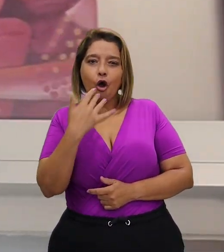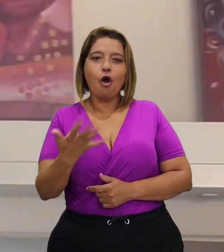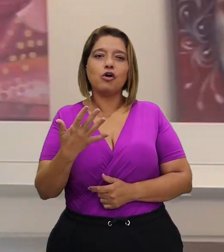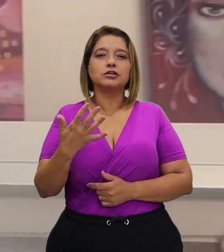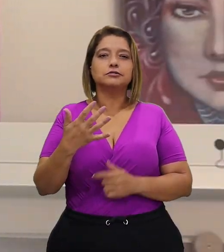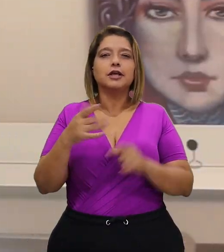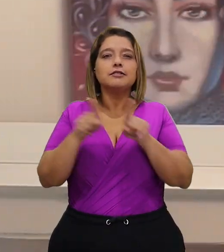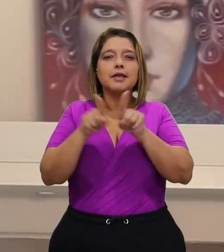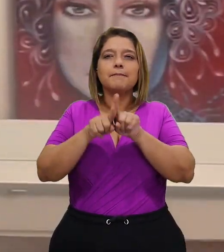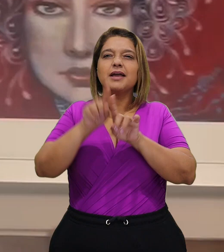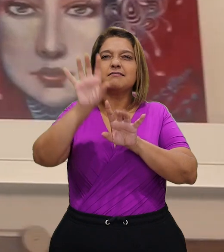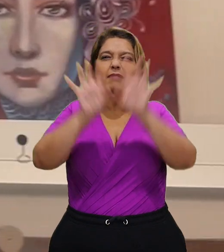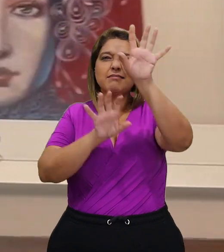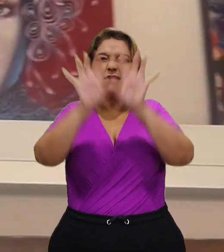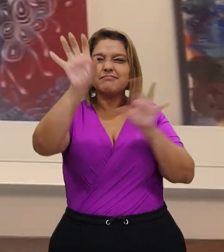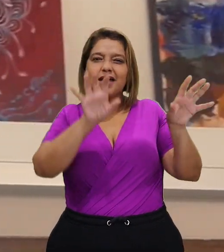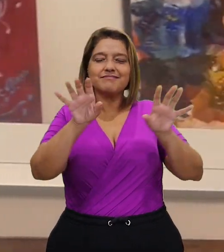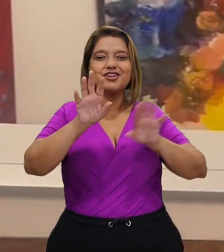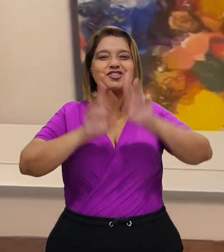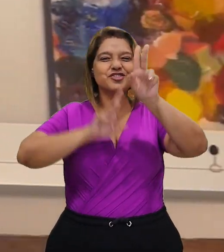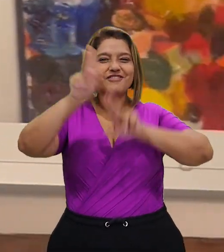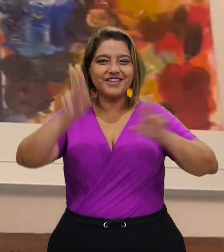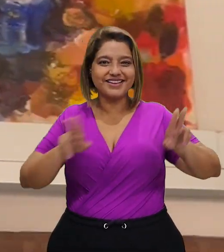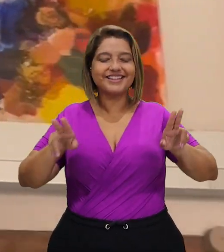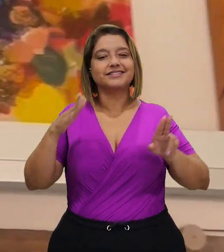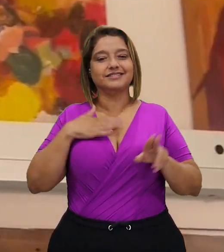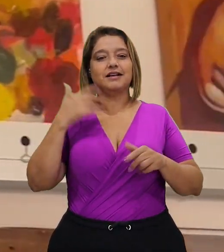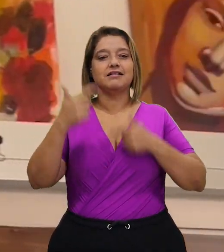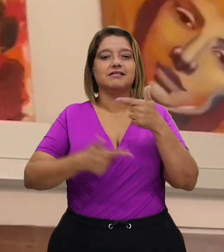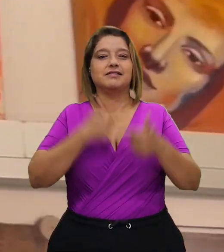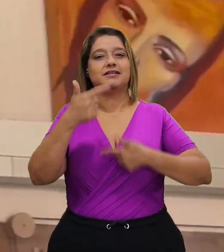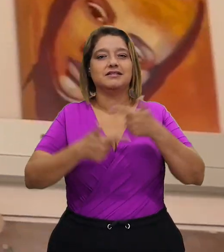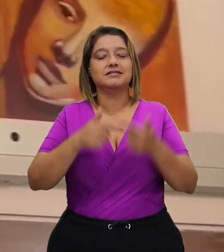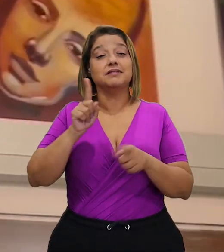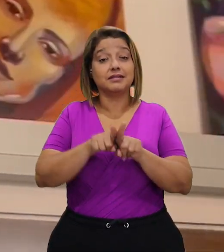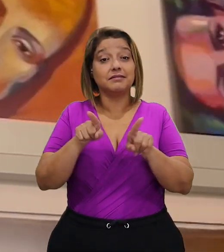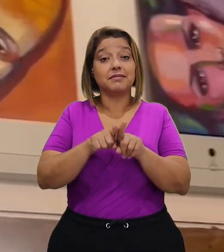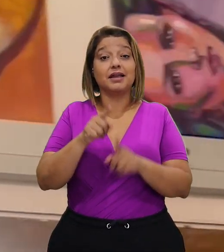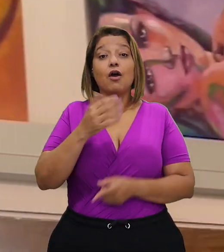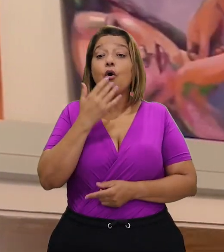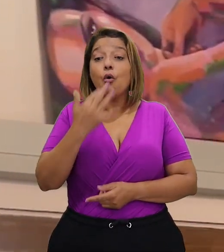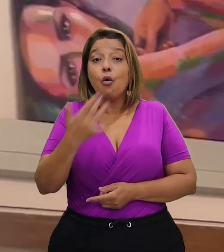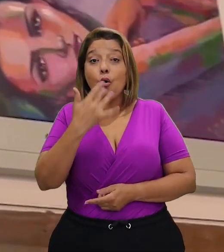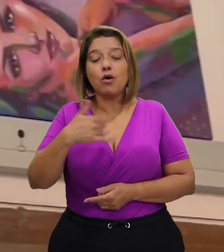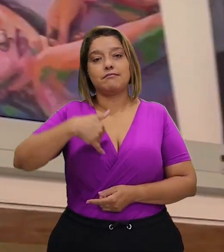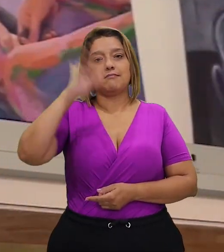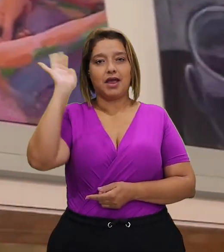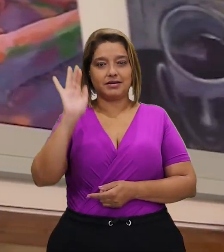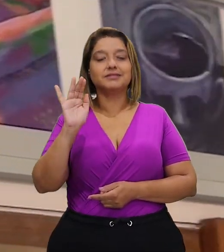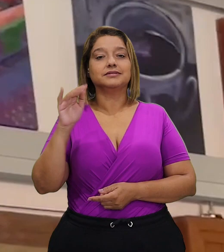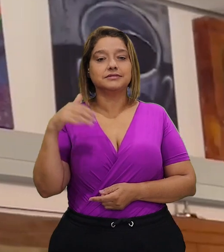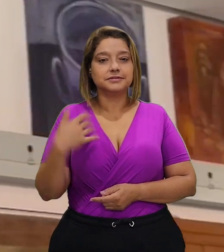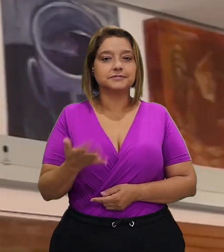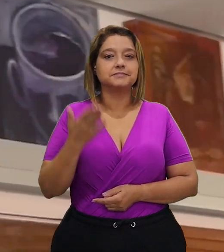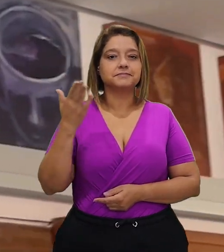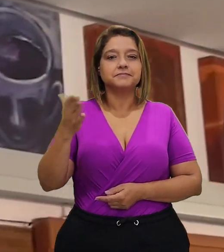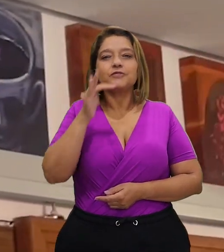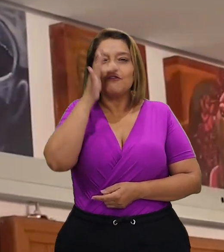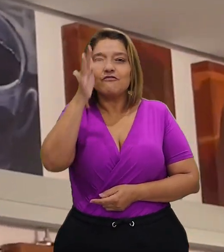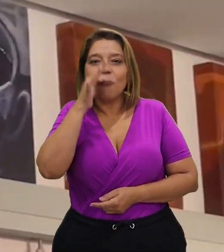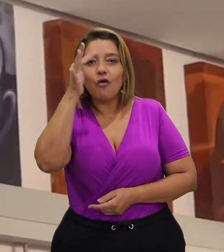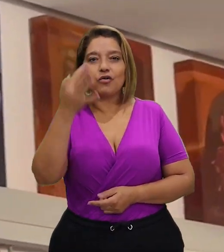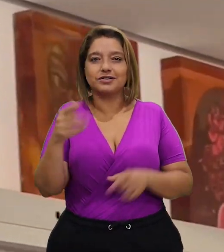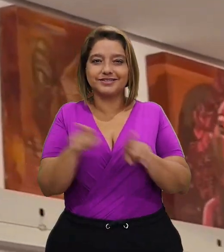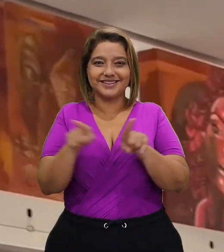sou muito intensa. Eu vejo meus trabalhos, além dessa expressão, essa explosão de cores, também a questão